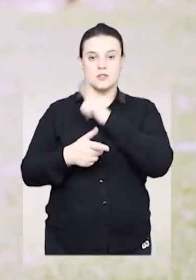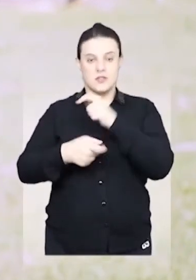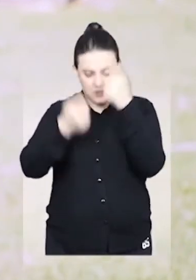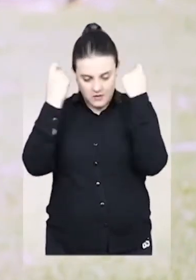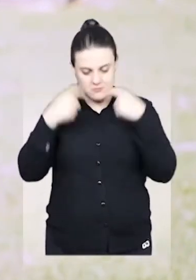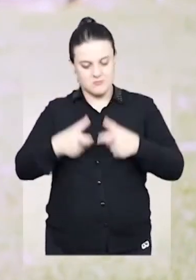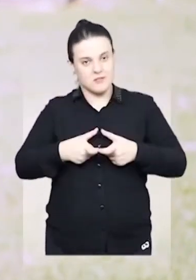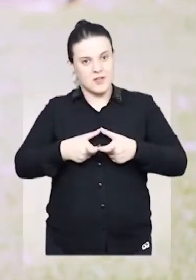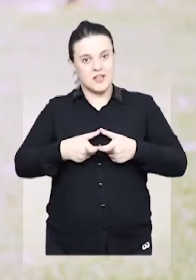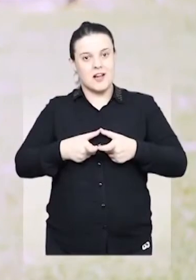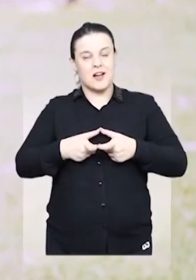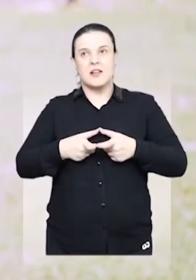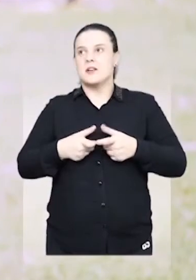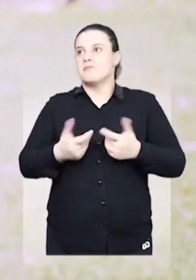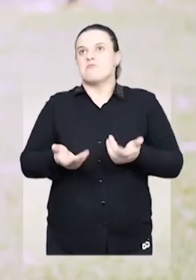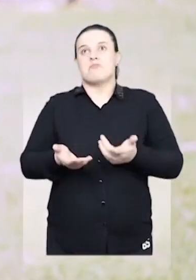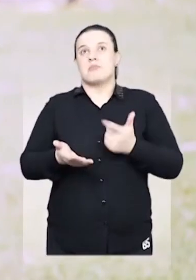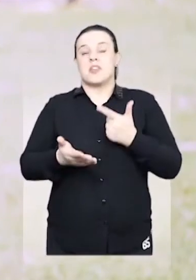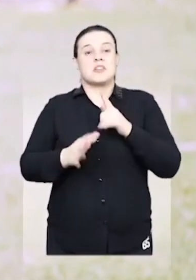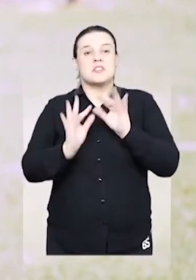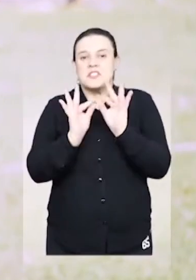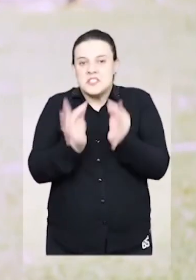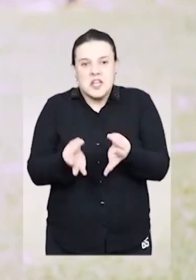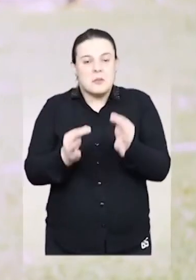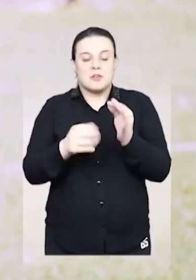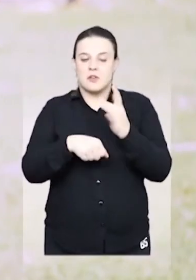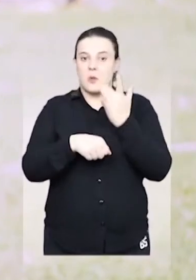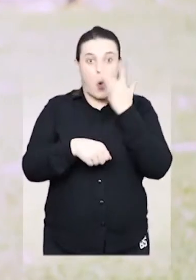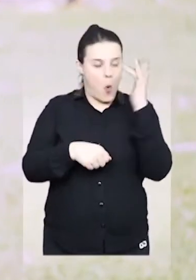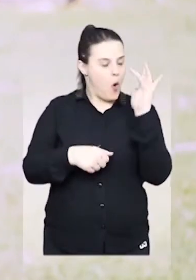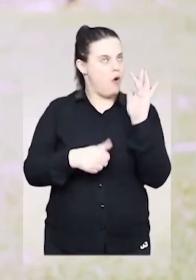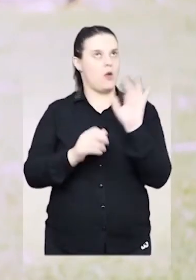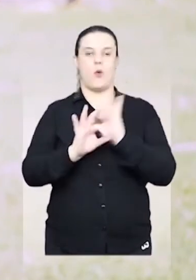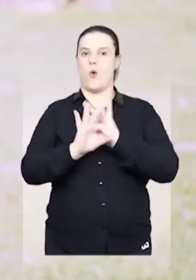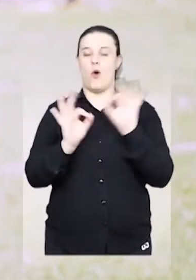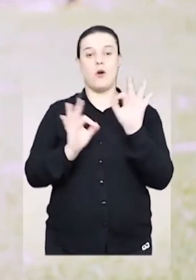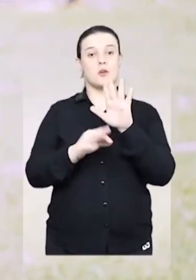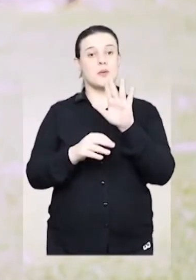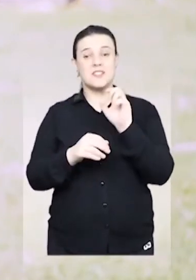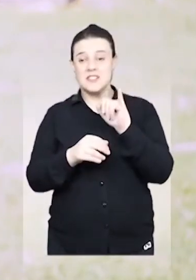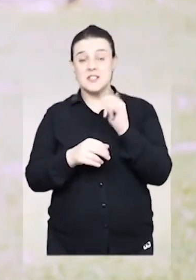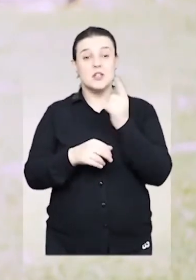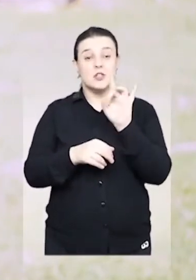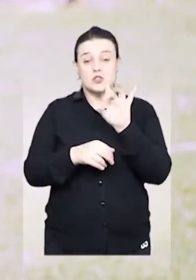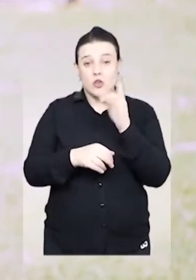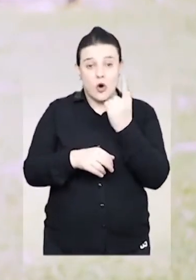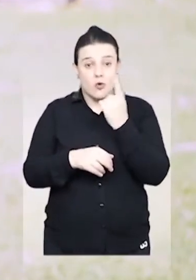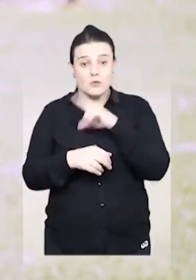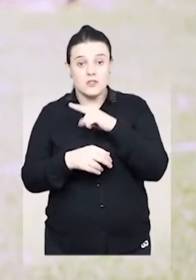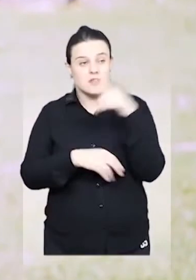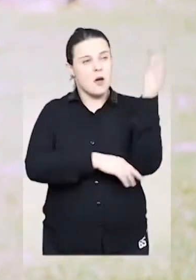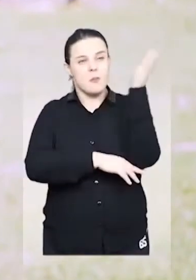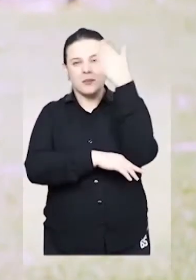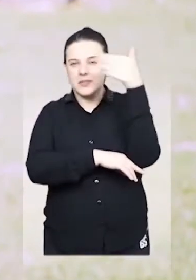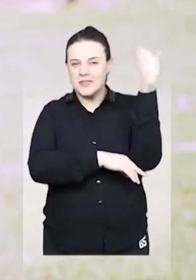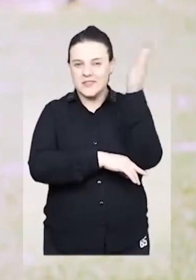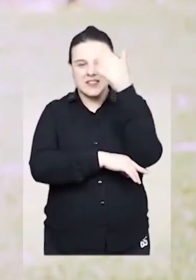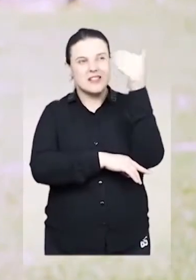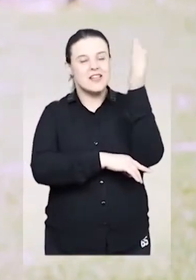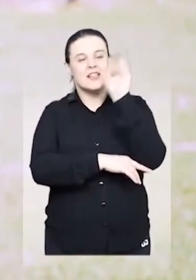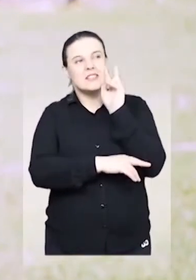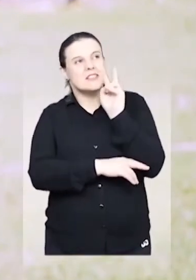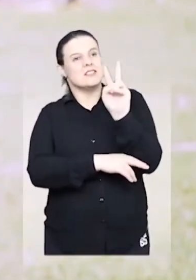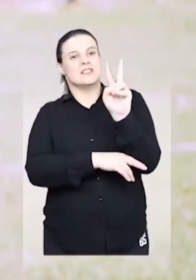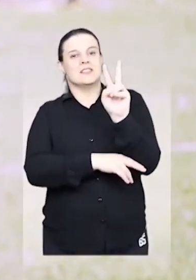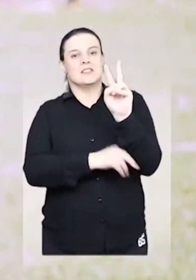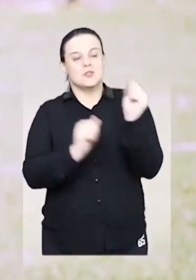medalha nem sou exigente, se for de ouro, maravilhoso, mas acho que subir e ter a bandeira